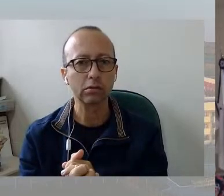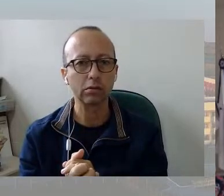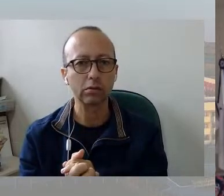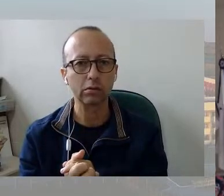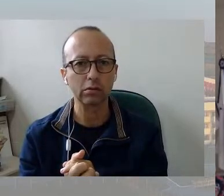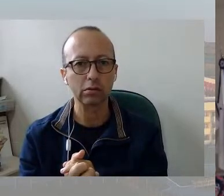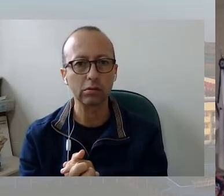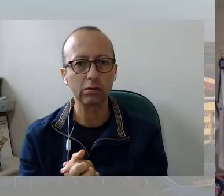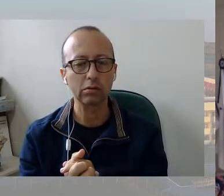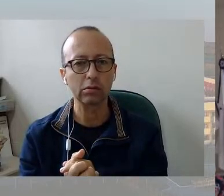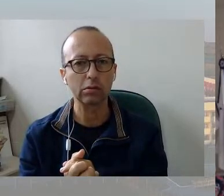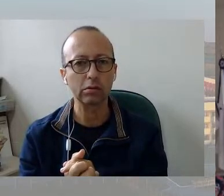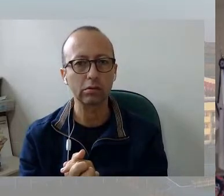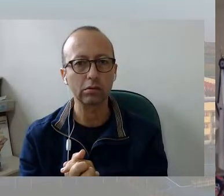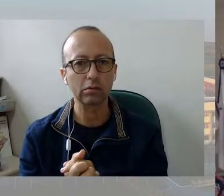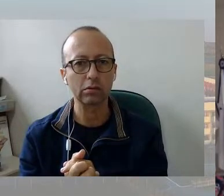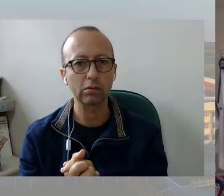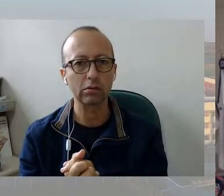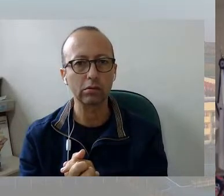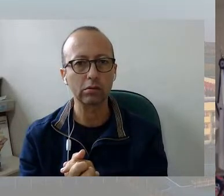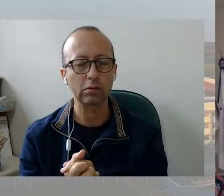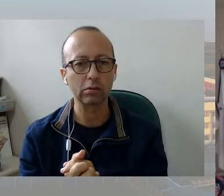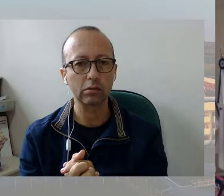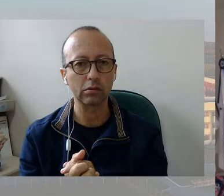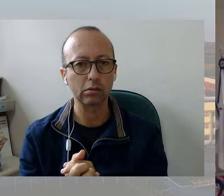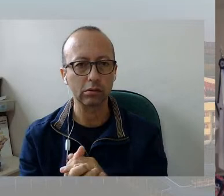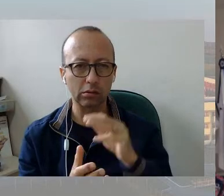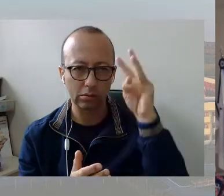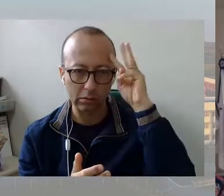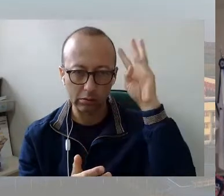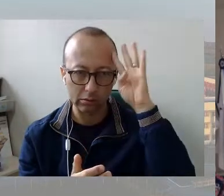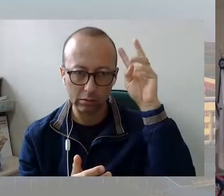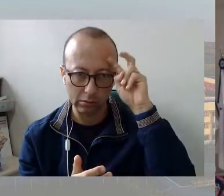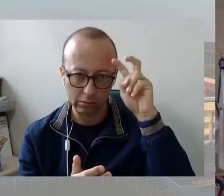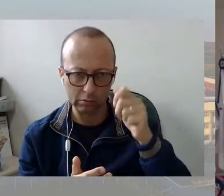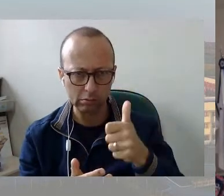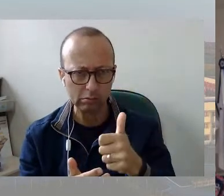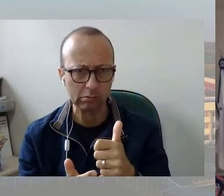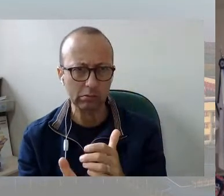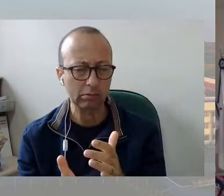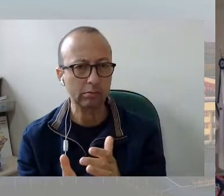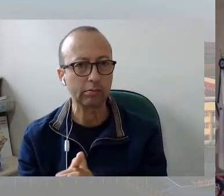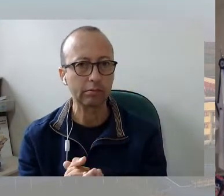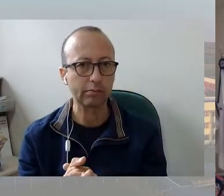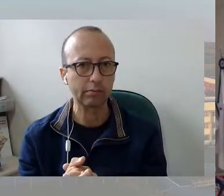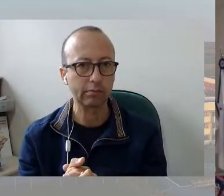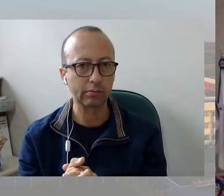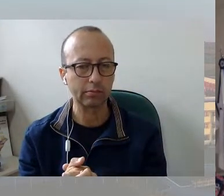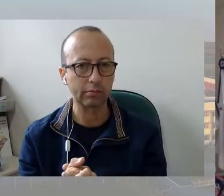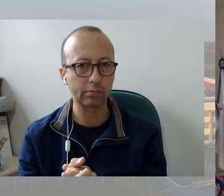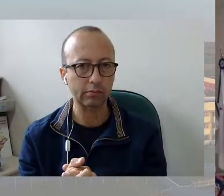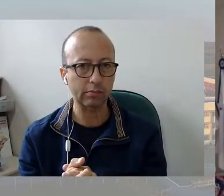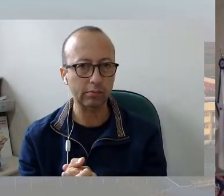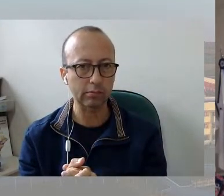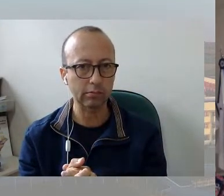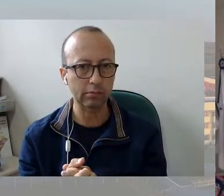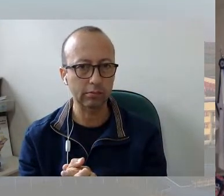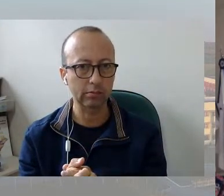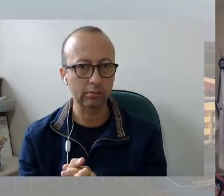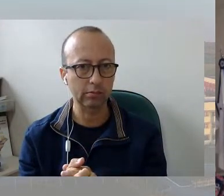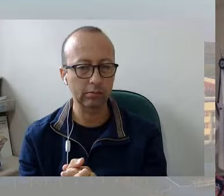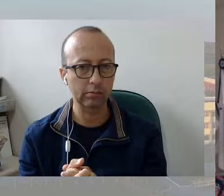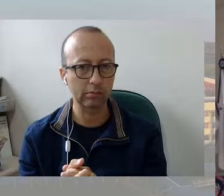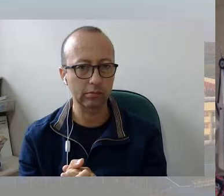Abre um calendário. Terça, quarta e quinta. Eu acho que a data onde se discutiu isso, a gente é de novembro.